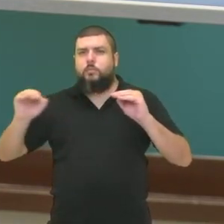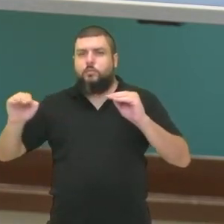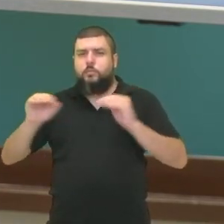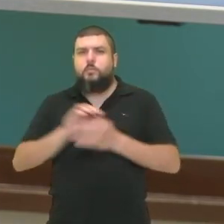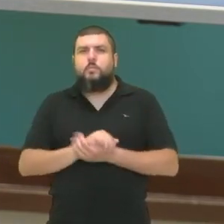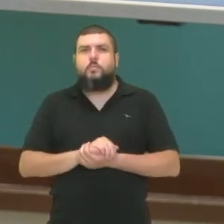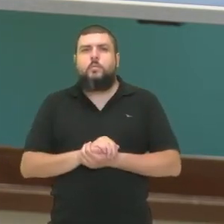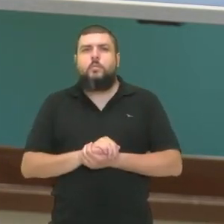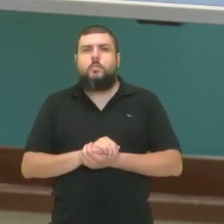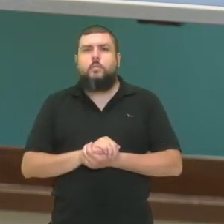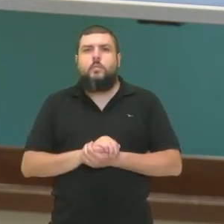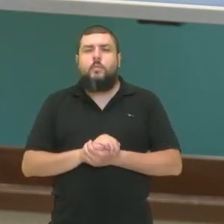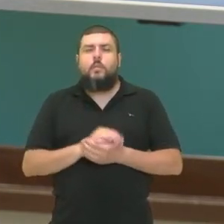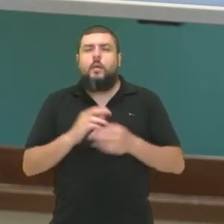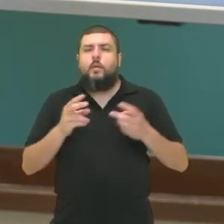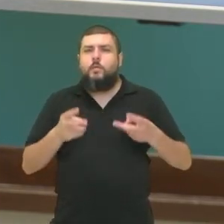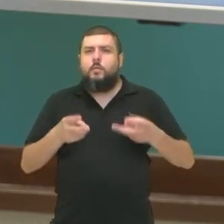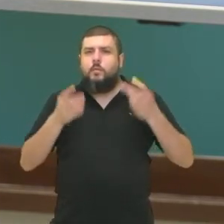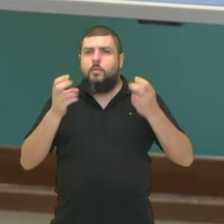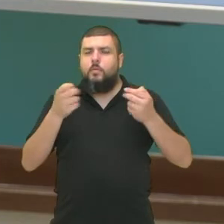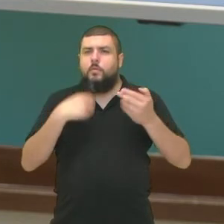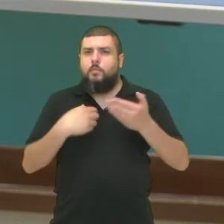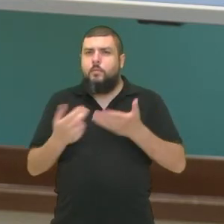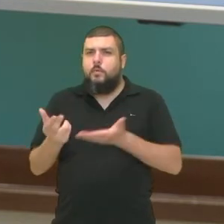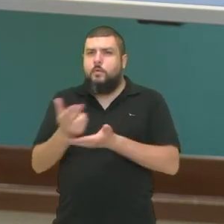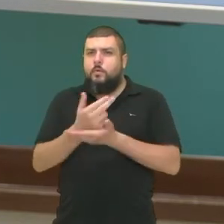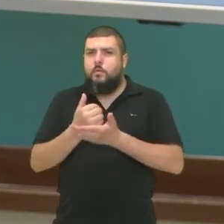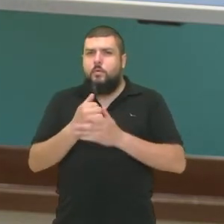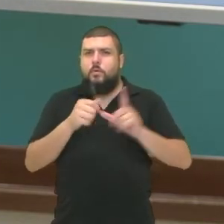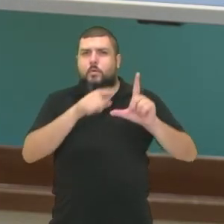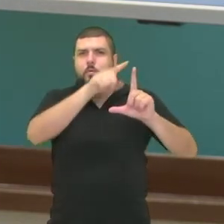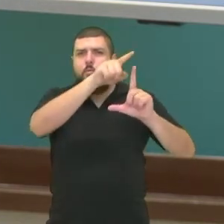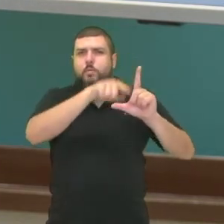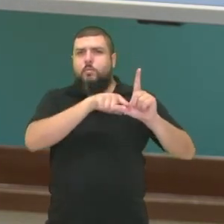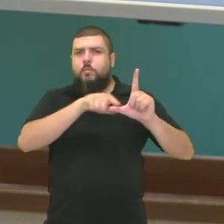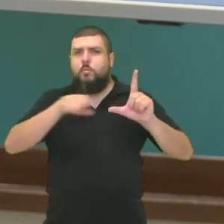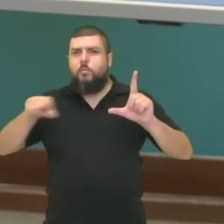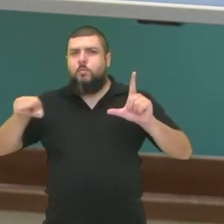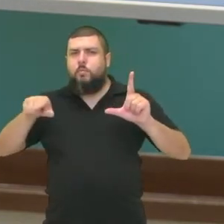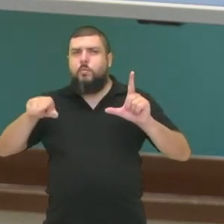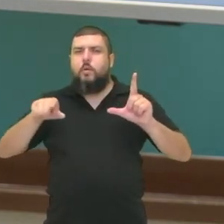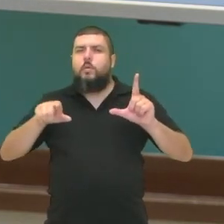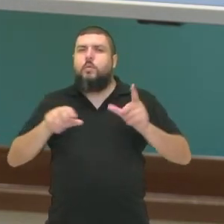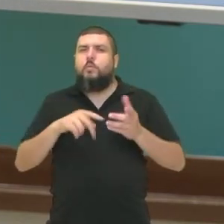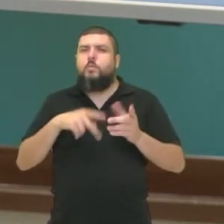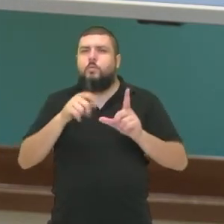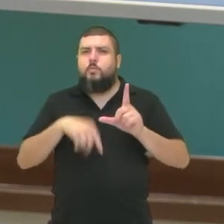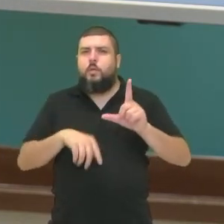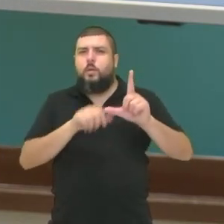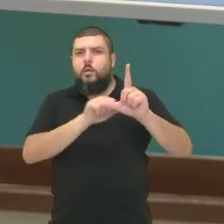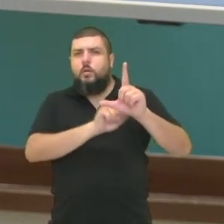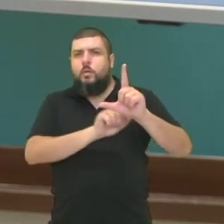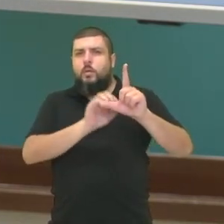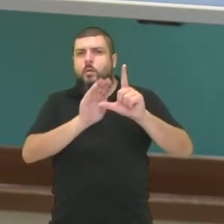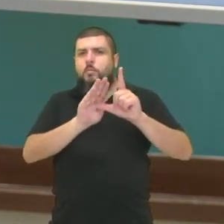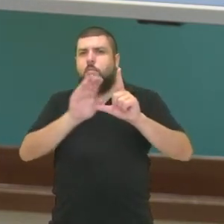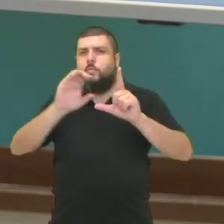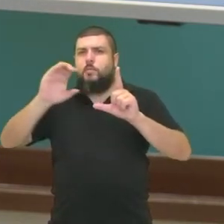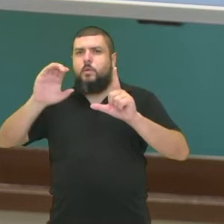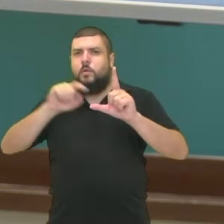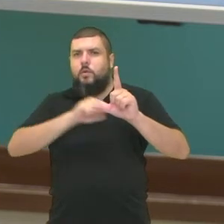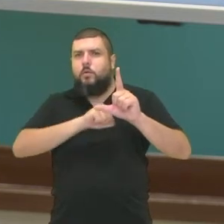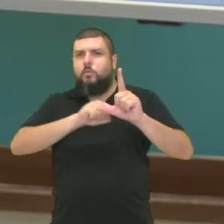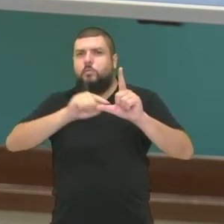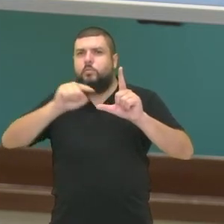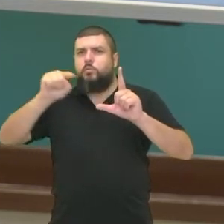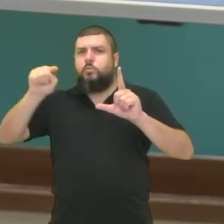cartesiano, eu fiz a localização aqui e a gente vê que os três pontos estão exatamente colineares entre